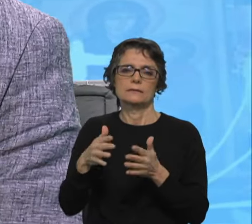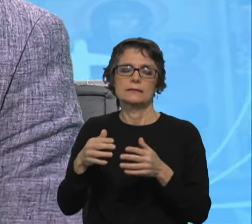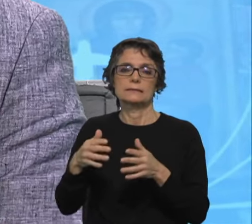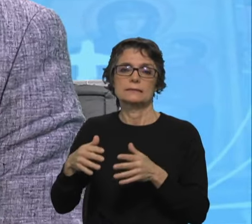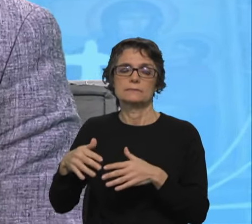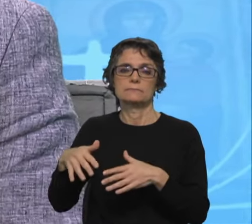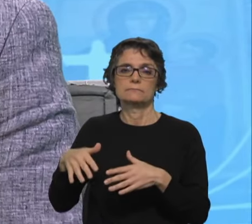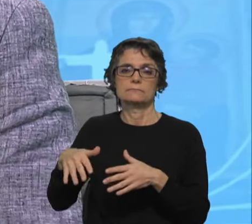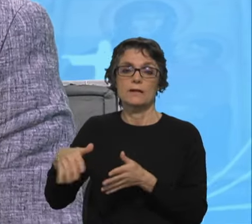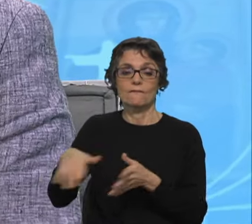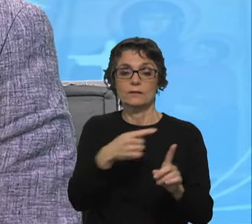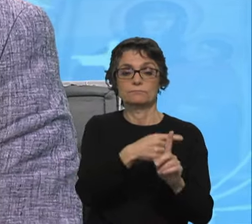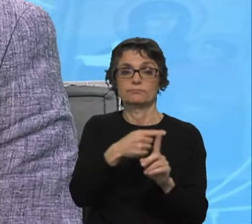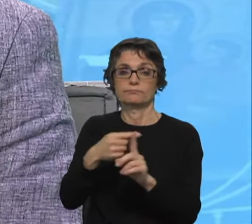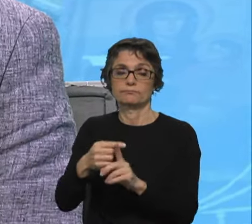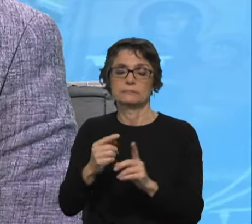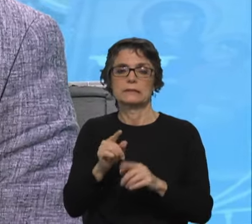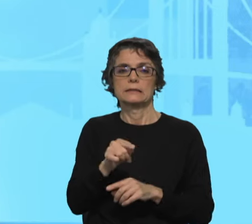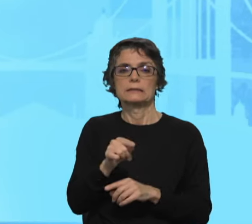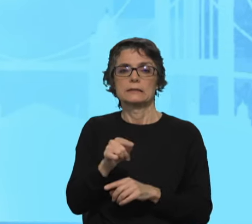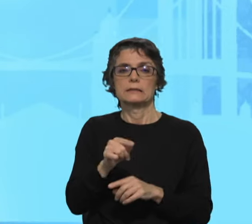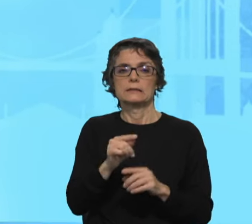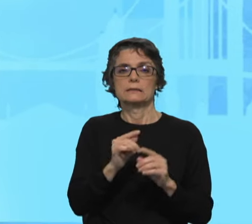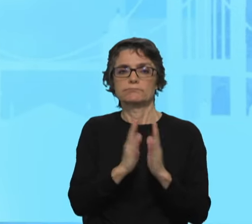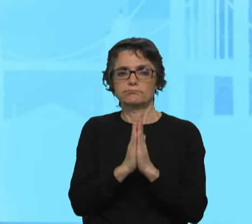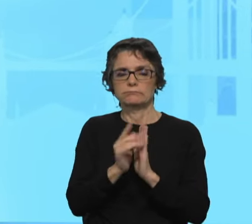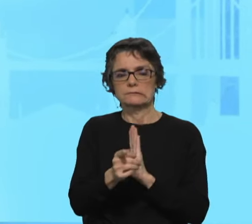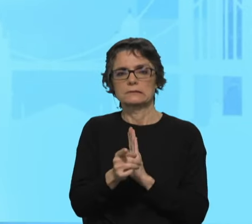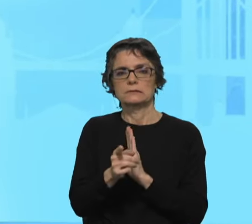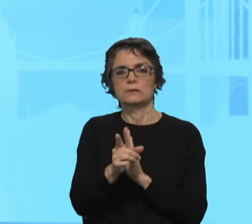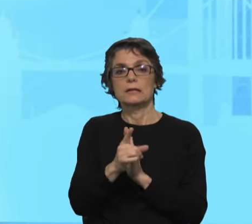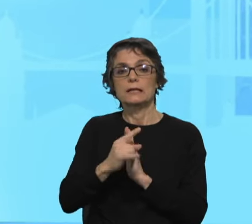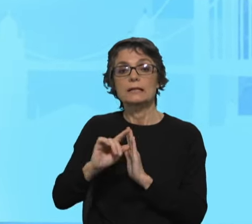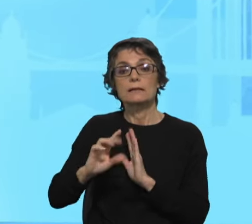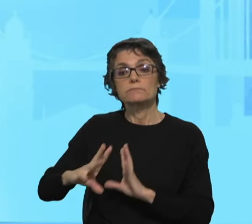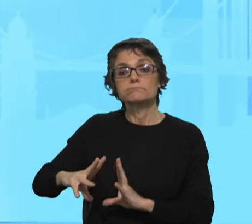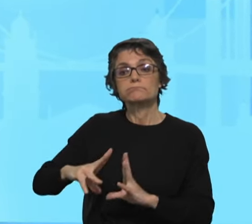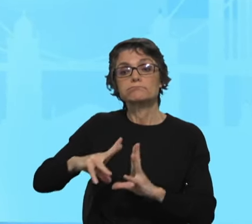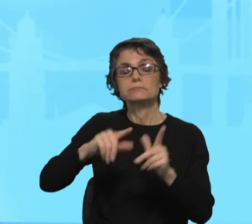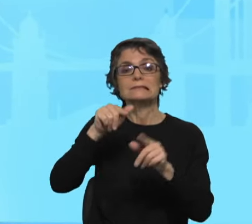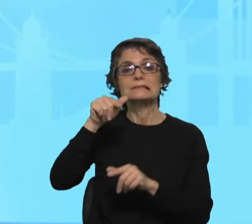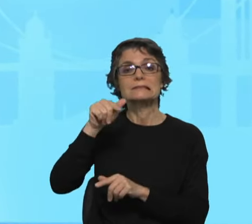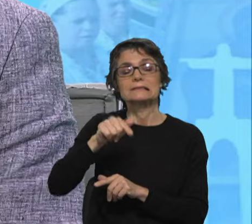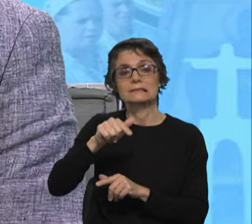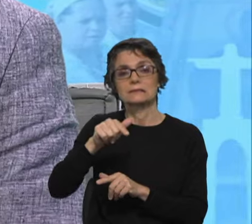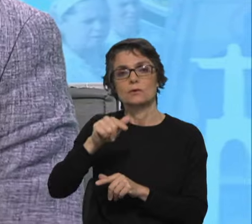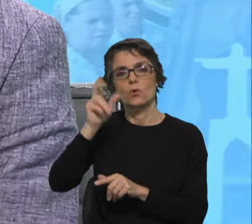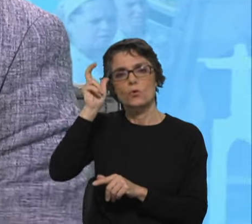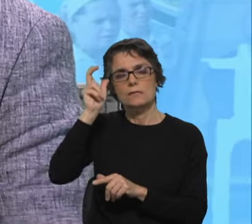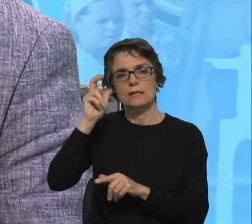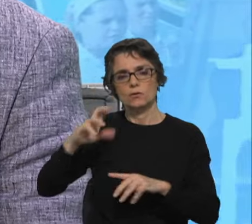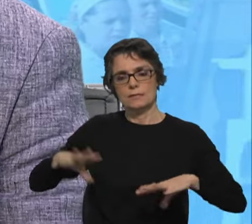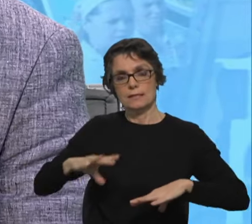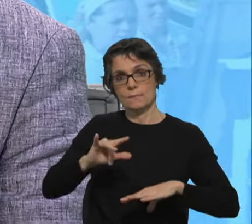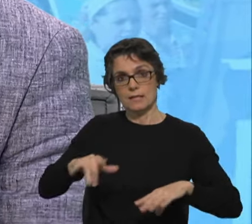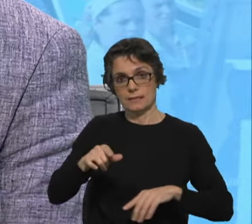Aos poucos foi crescendo e em 98 criou esse conceito de Semana Santa em Santa Maria da Feira. Não porque